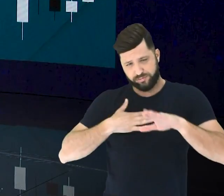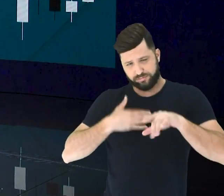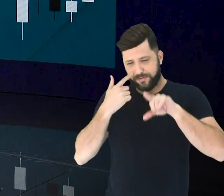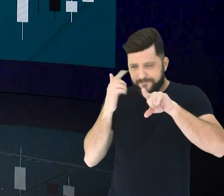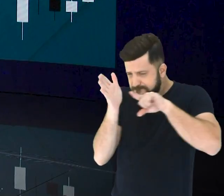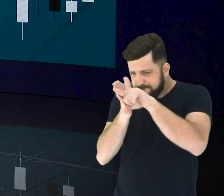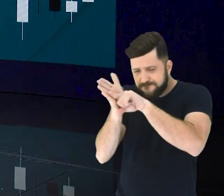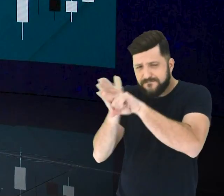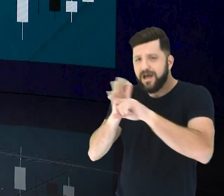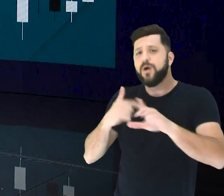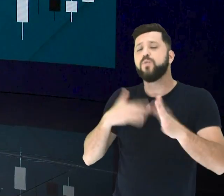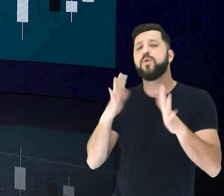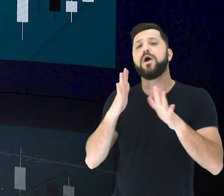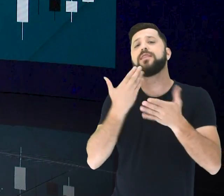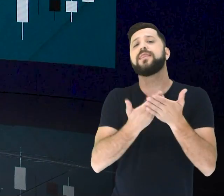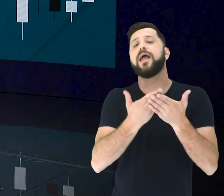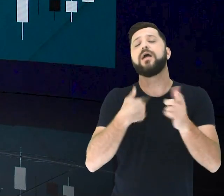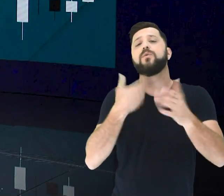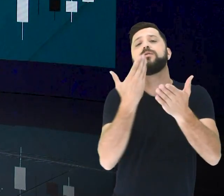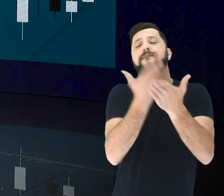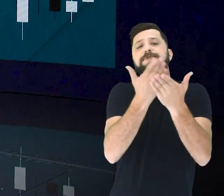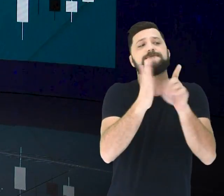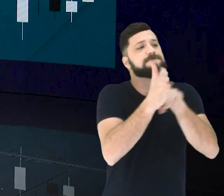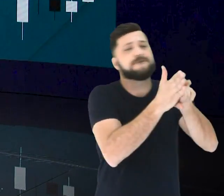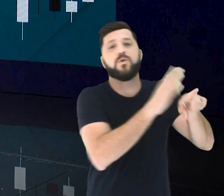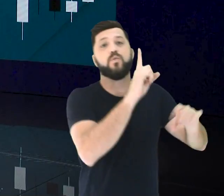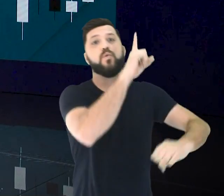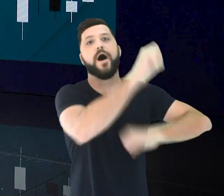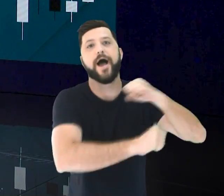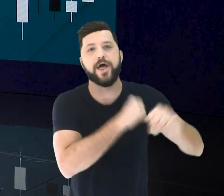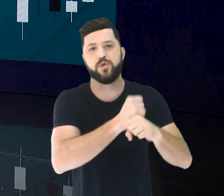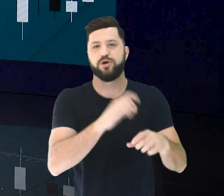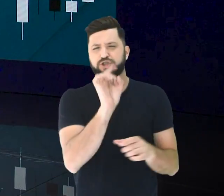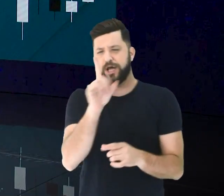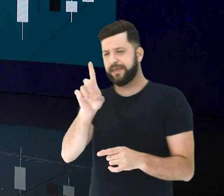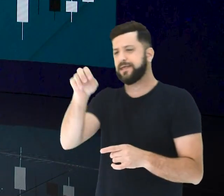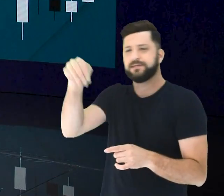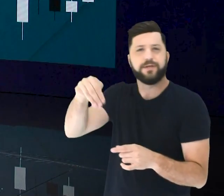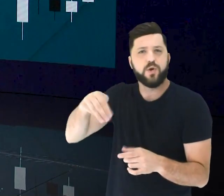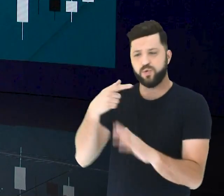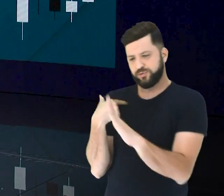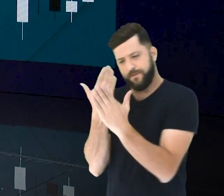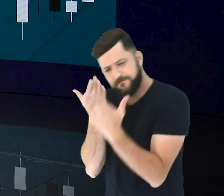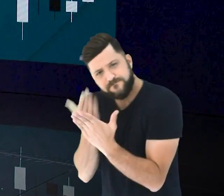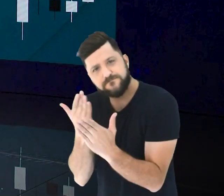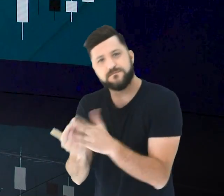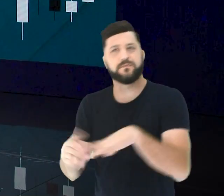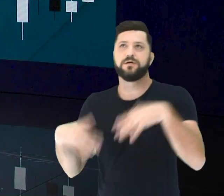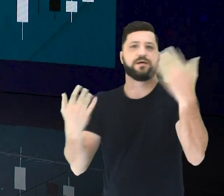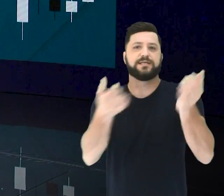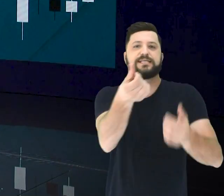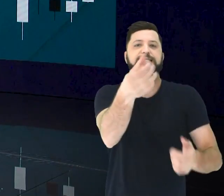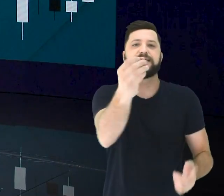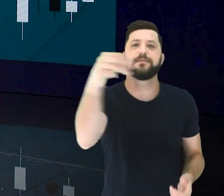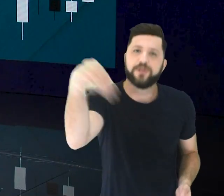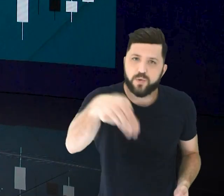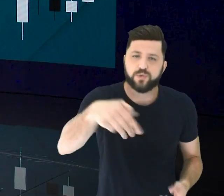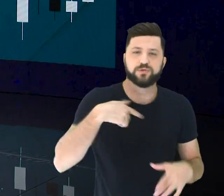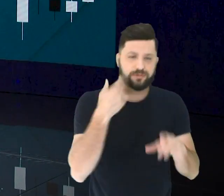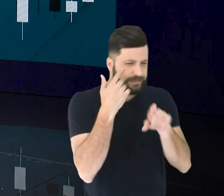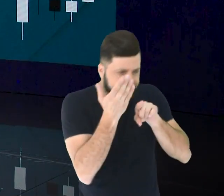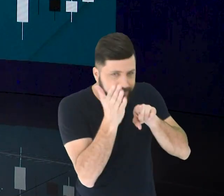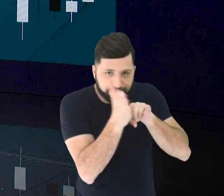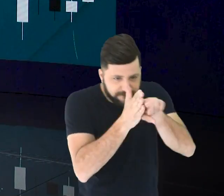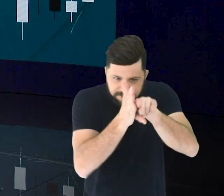em vários ativos mais de um ano de gráfico de cinco minutos também gráfico de 15 gráficos de 60 minutos para entender o que